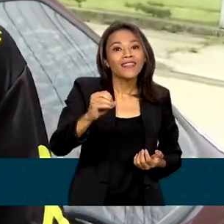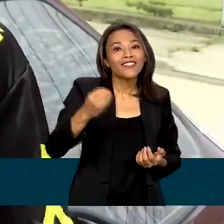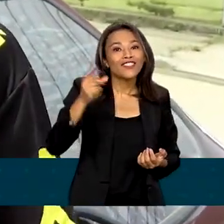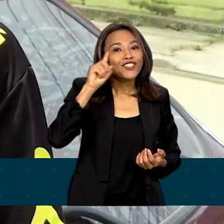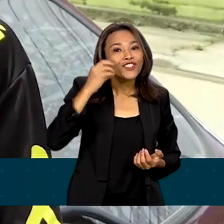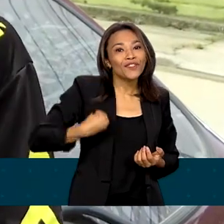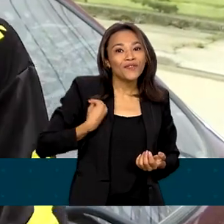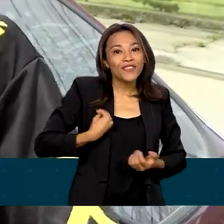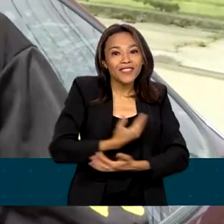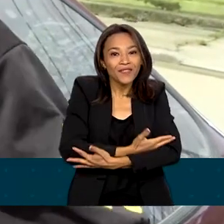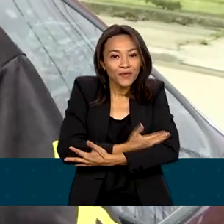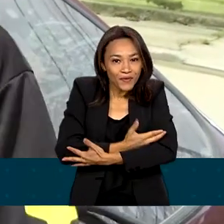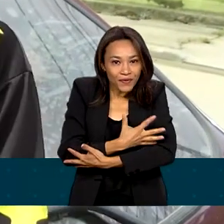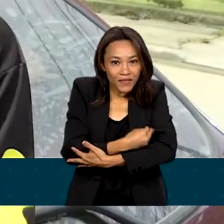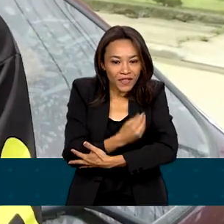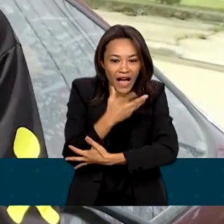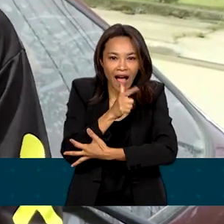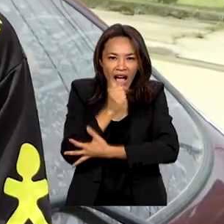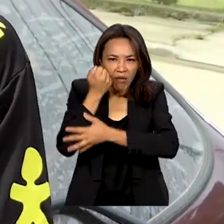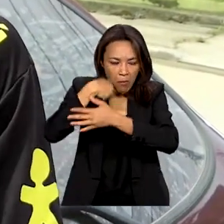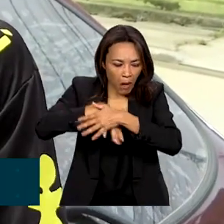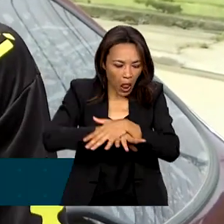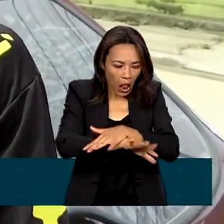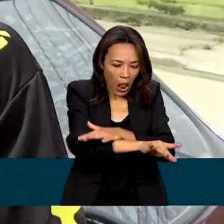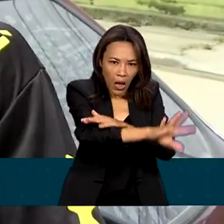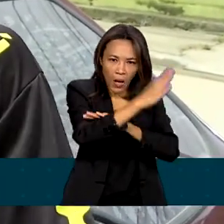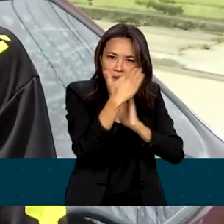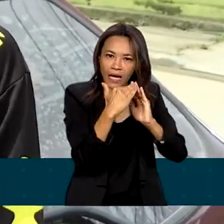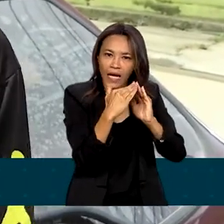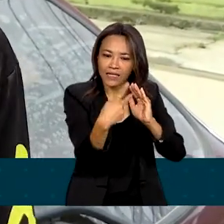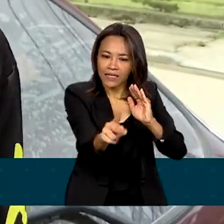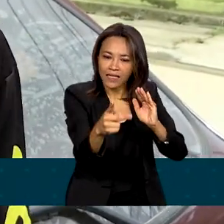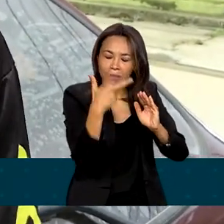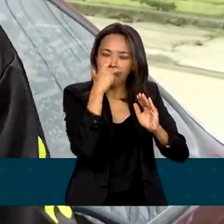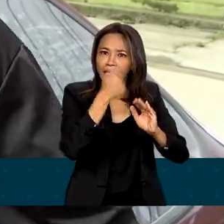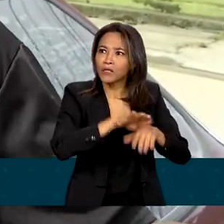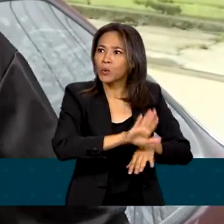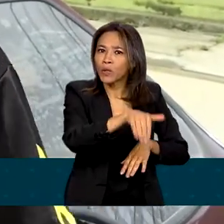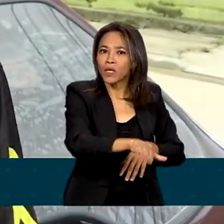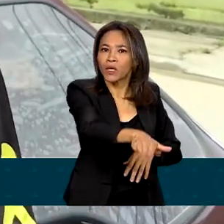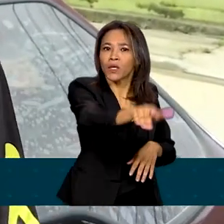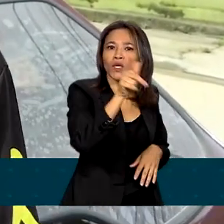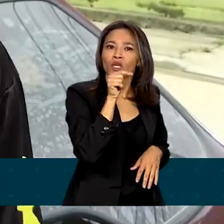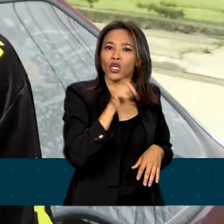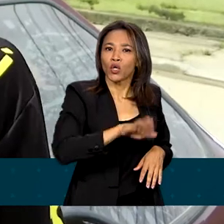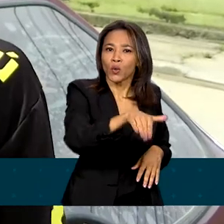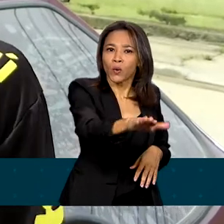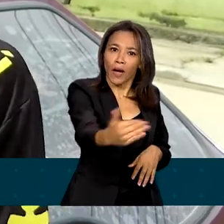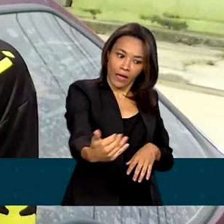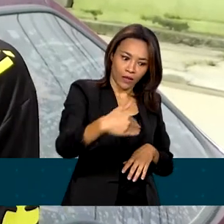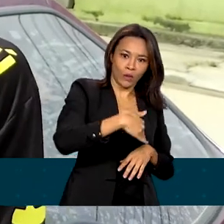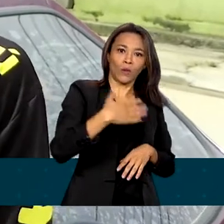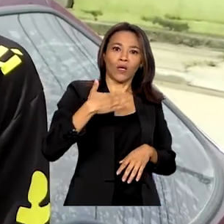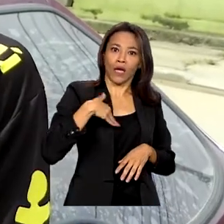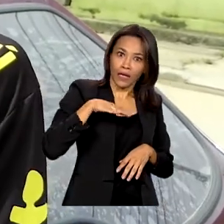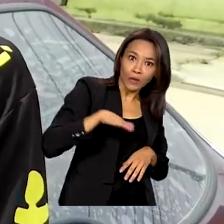a casa invadida pela água. A água desceu que parecendo um rio, aí foi, pegou e começou a entrar dentro de casa.